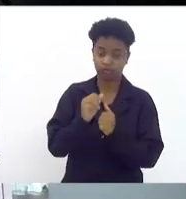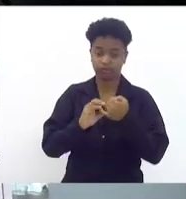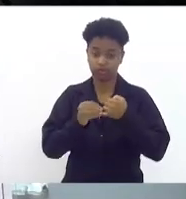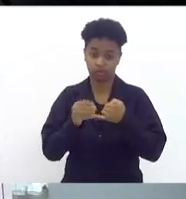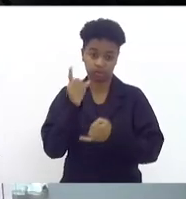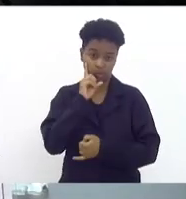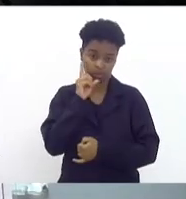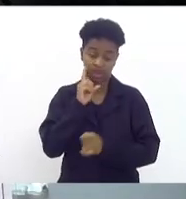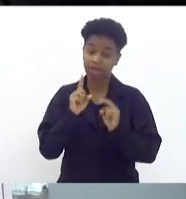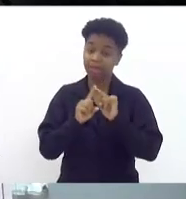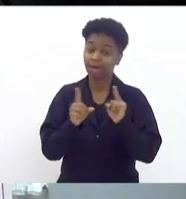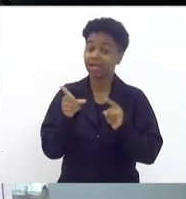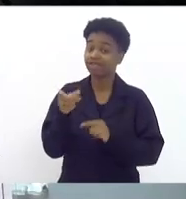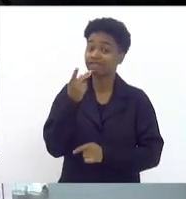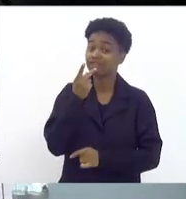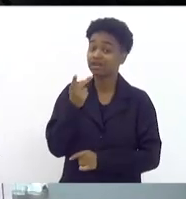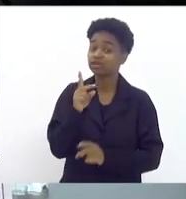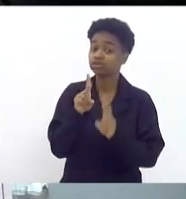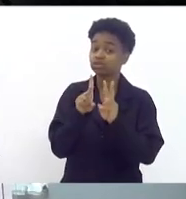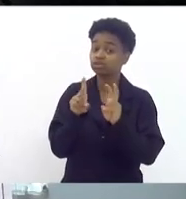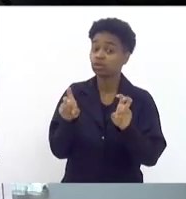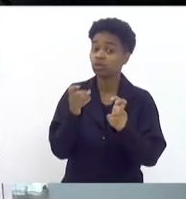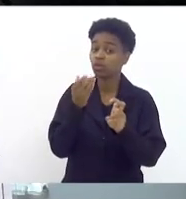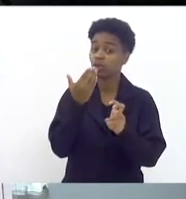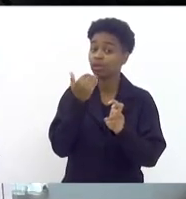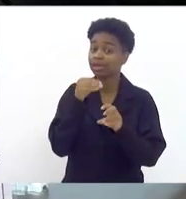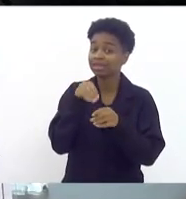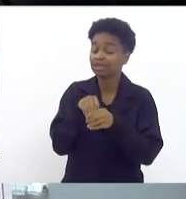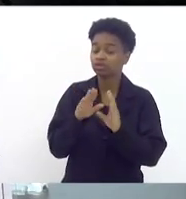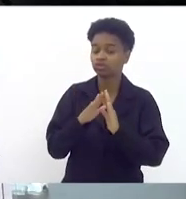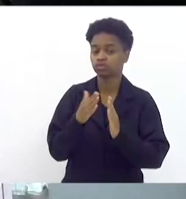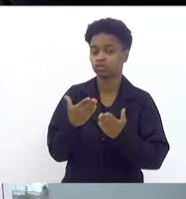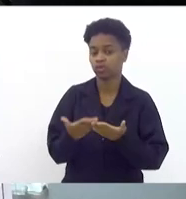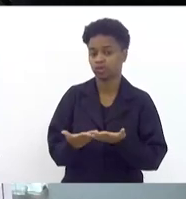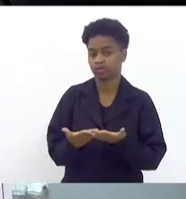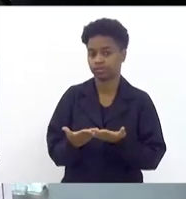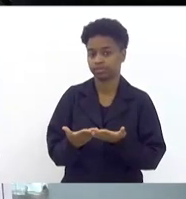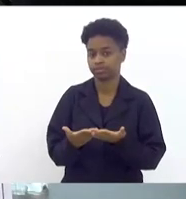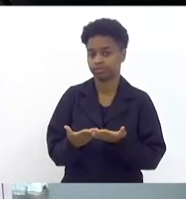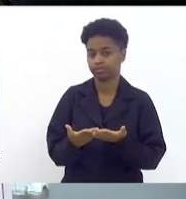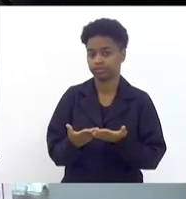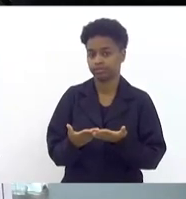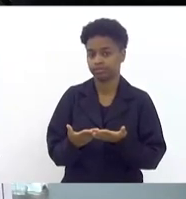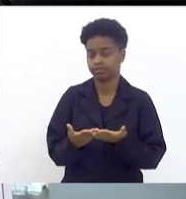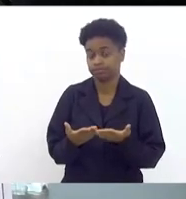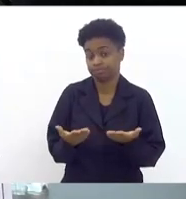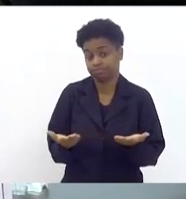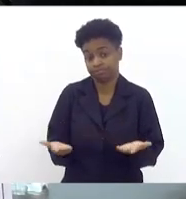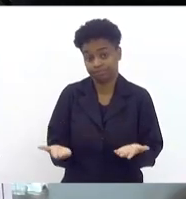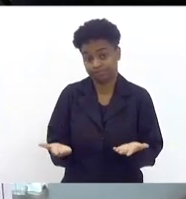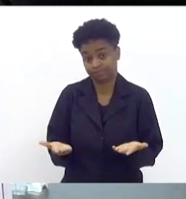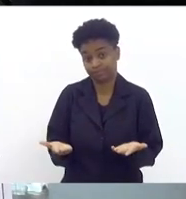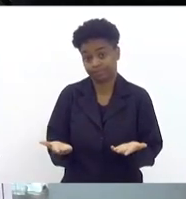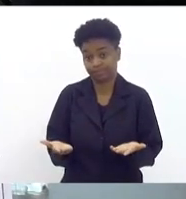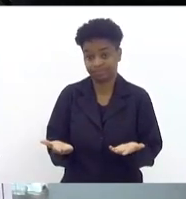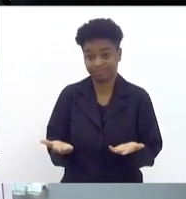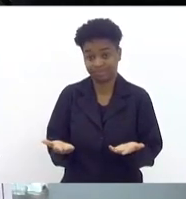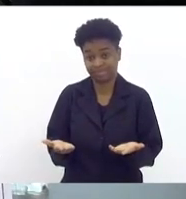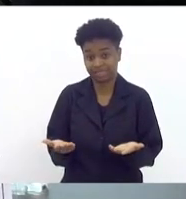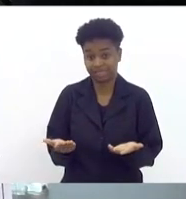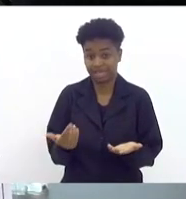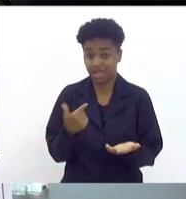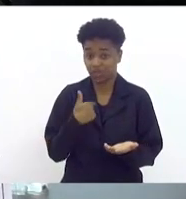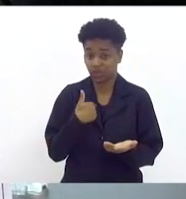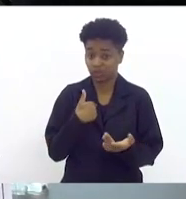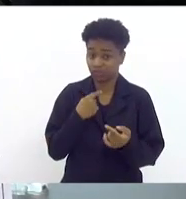dia, mas ele está falando da alimentação escolar, né, especificamente. Eu estou